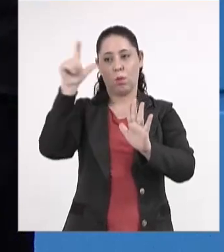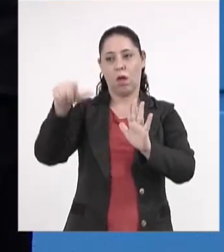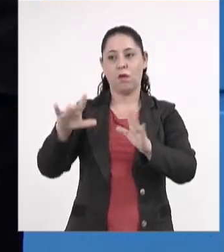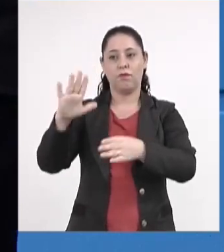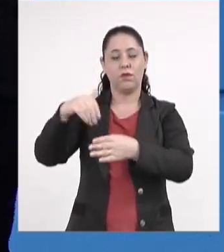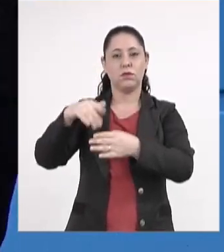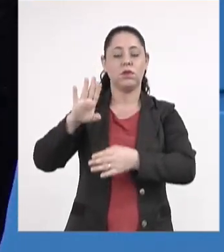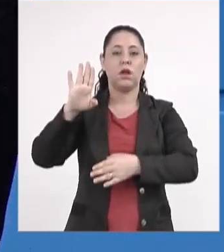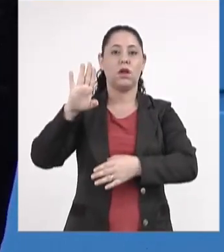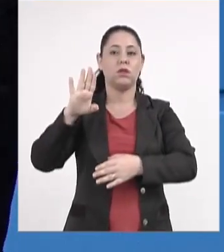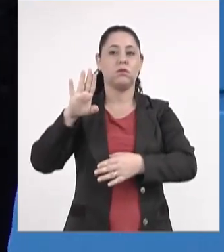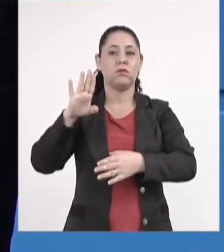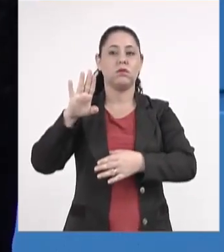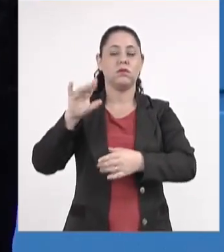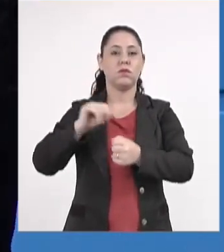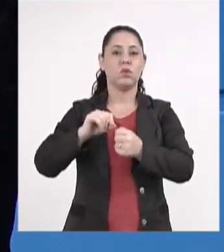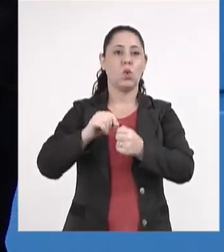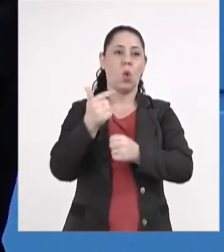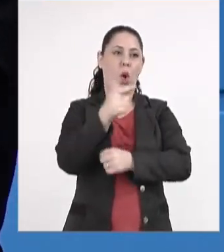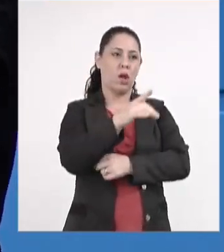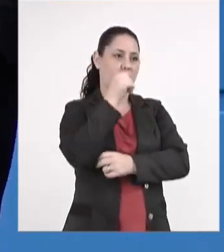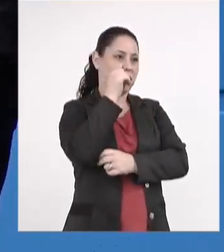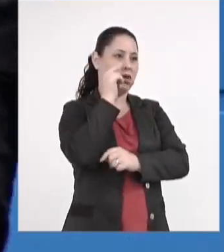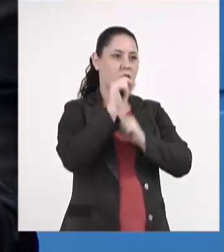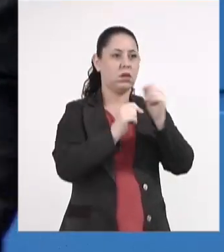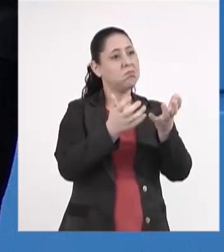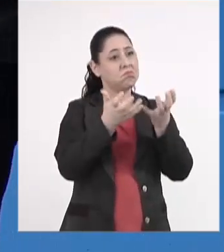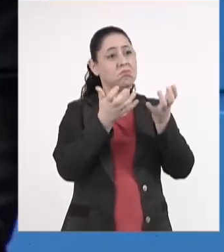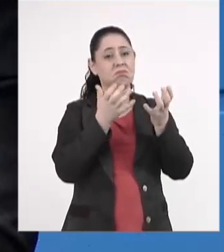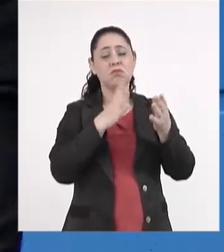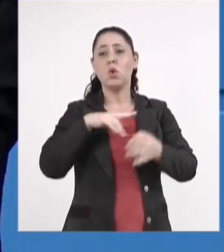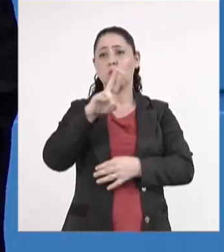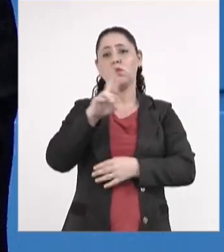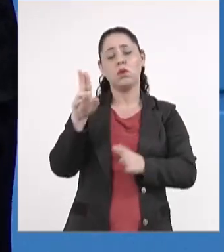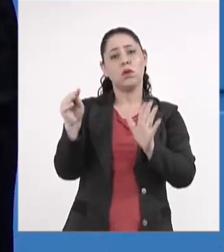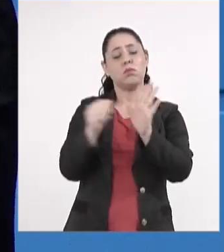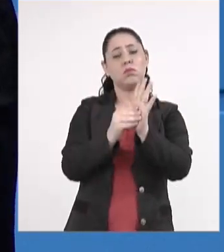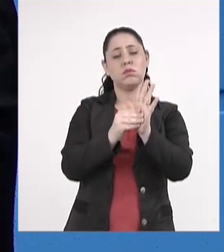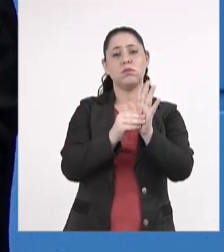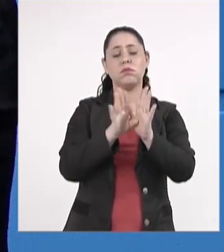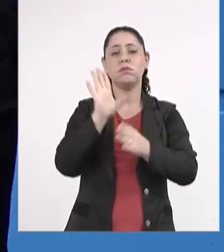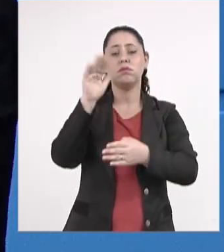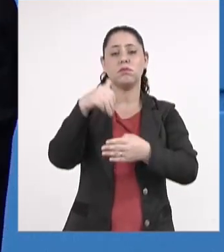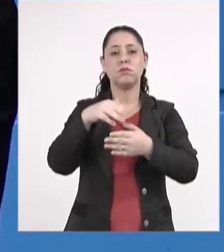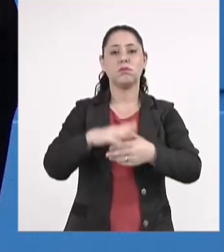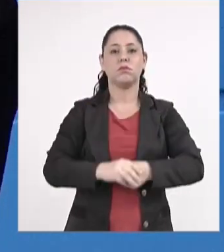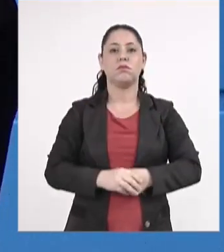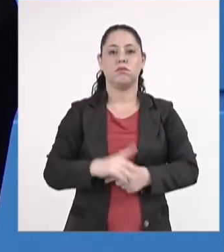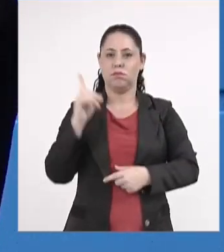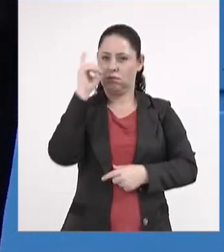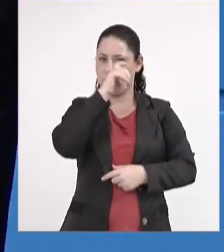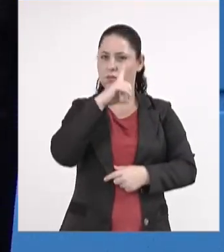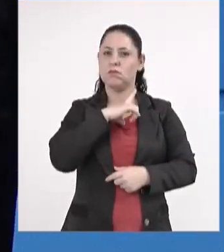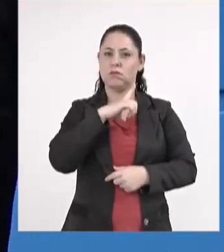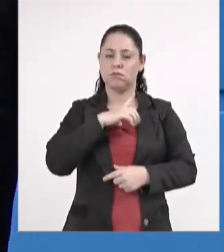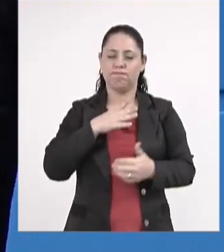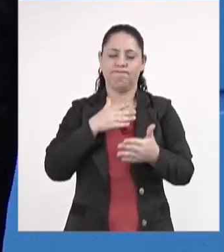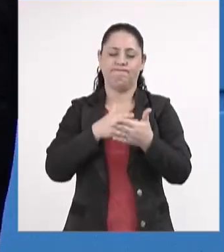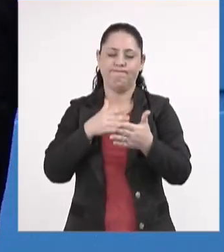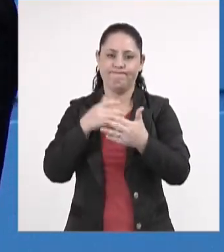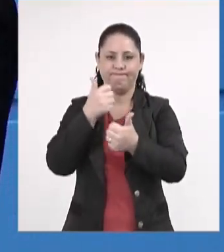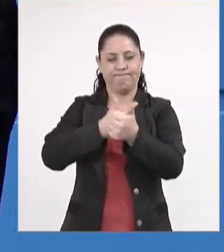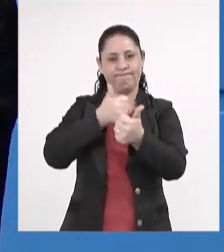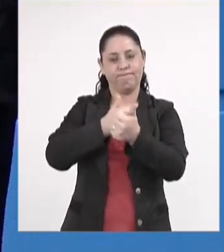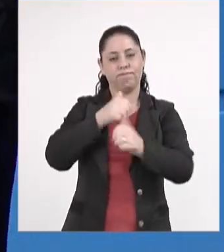e às vezes traumatizando alguns outros mulheres que gostariam de colocar os nomes nas próximas eleições essa dificuldade que a gente enfrenta